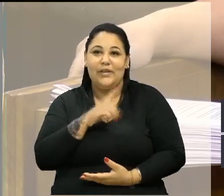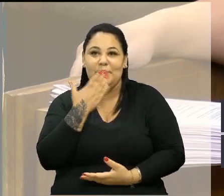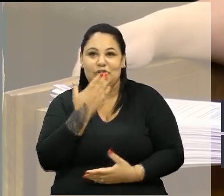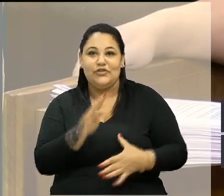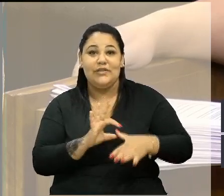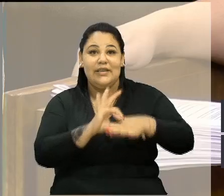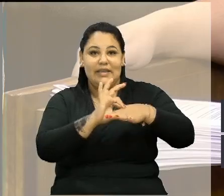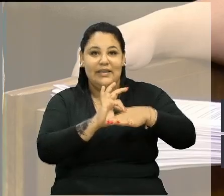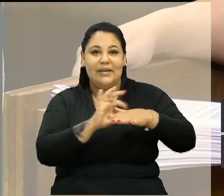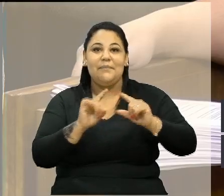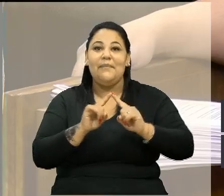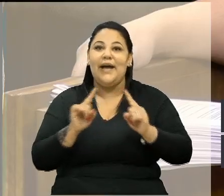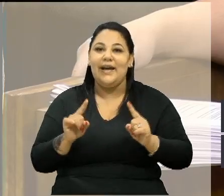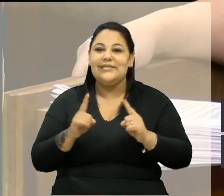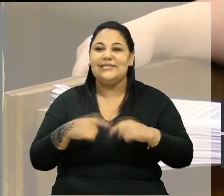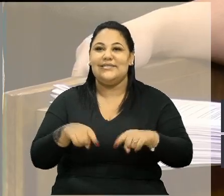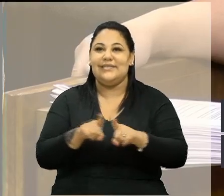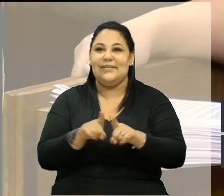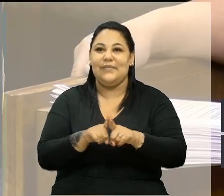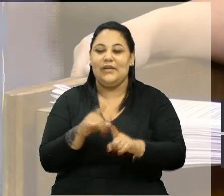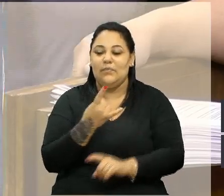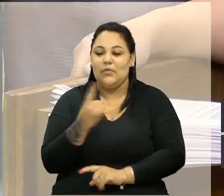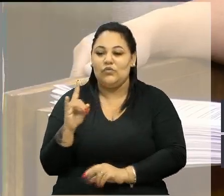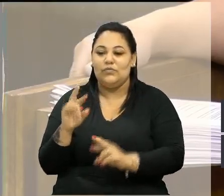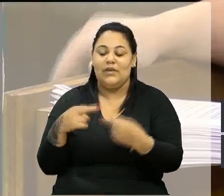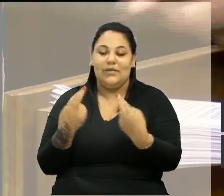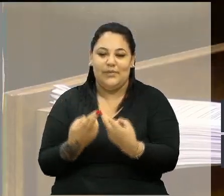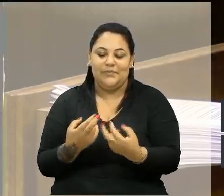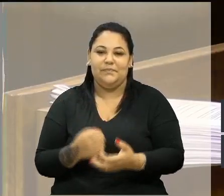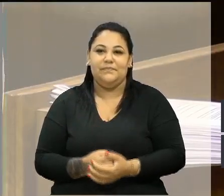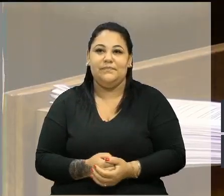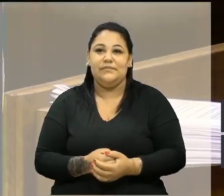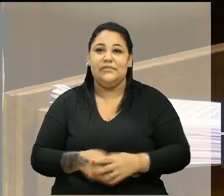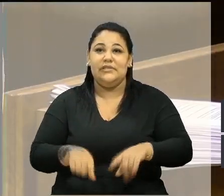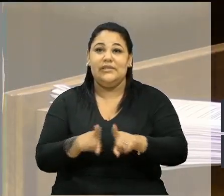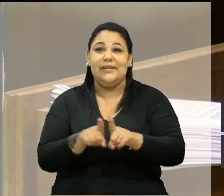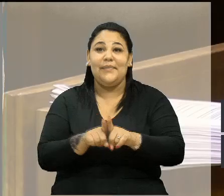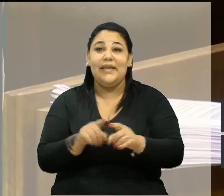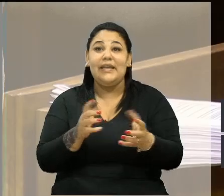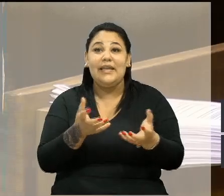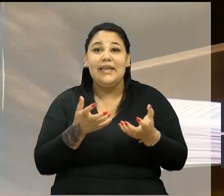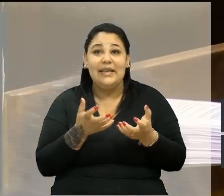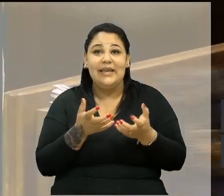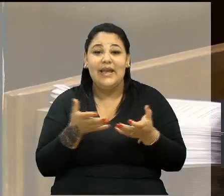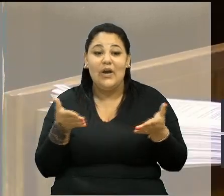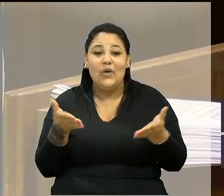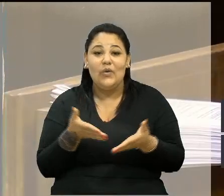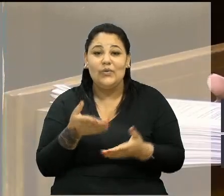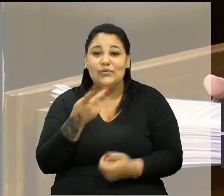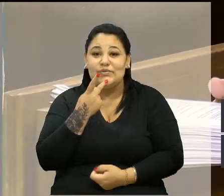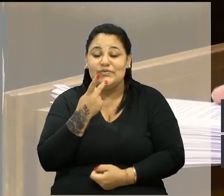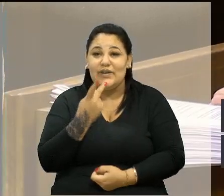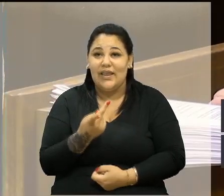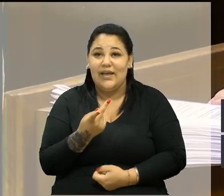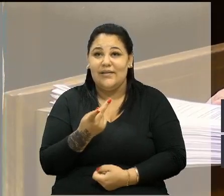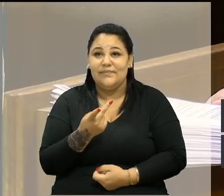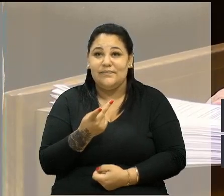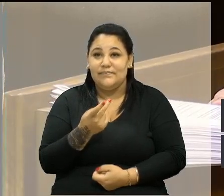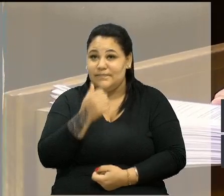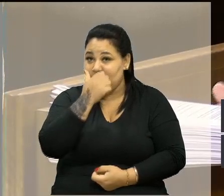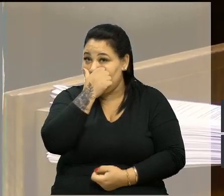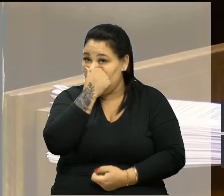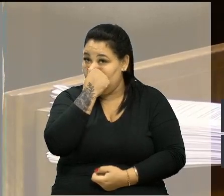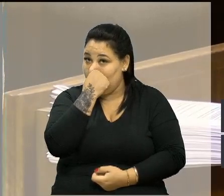a gente também estou no meu último grande expediente. E também gostaria aqui de manifestar aqui